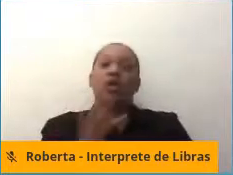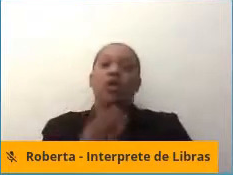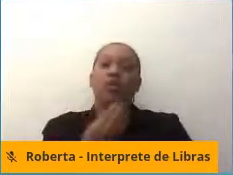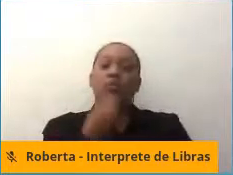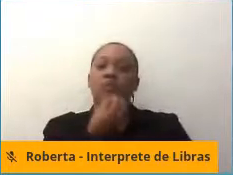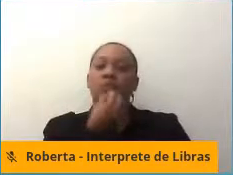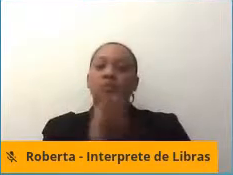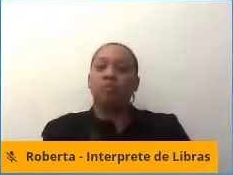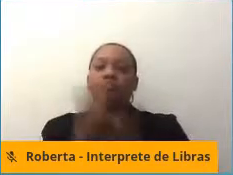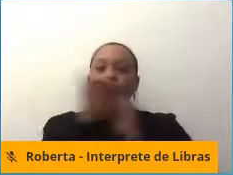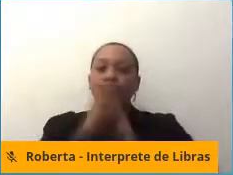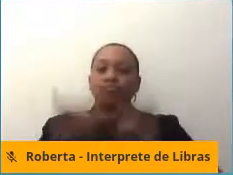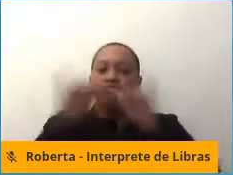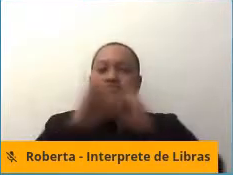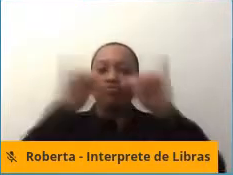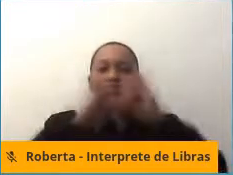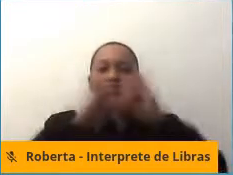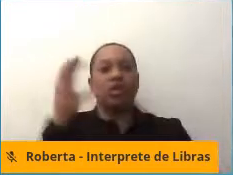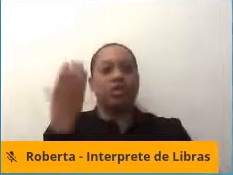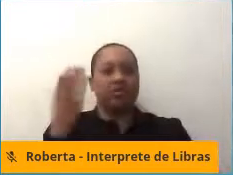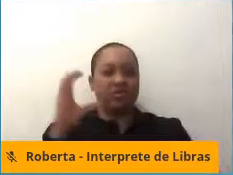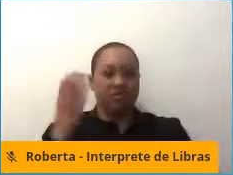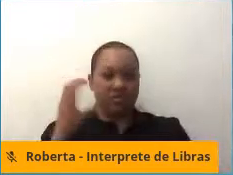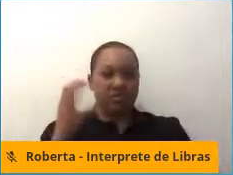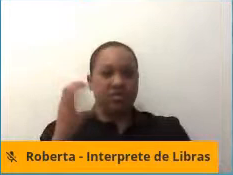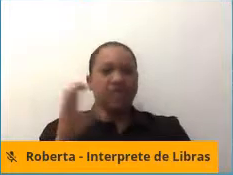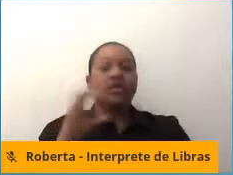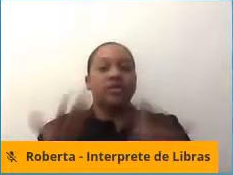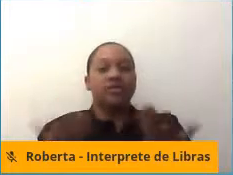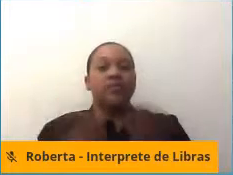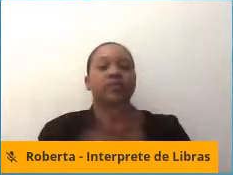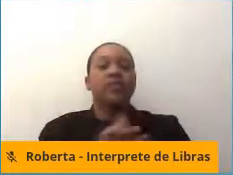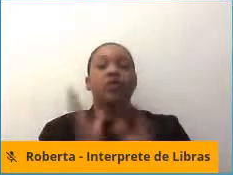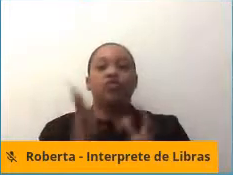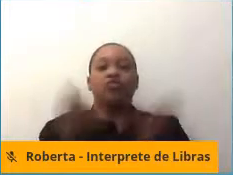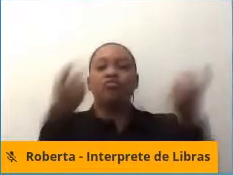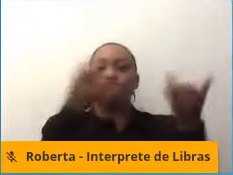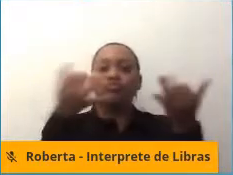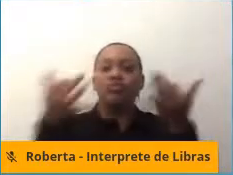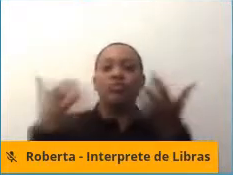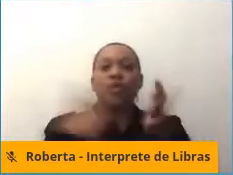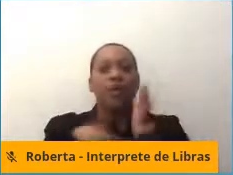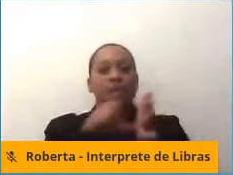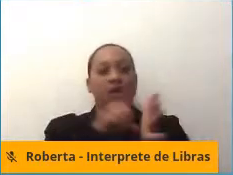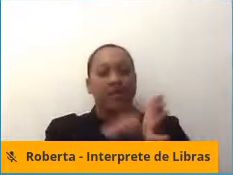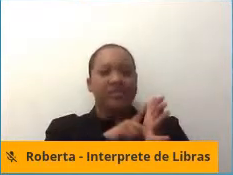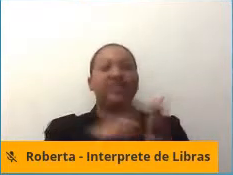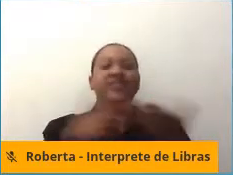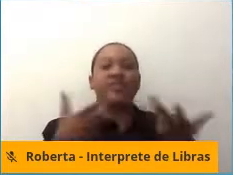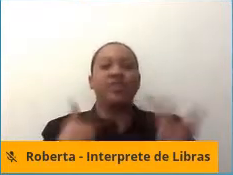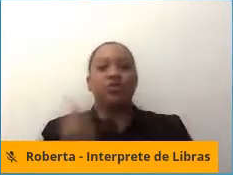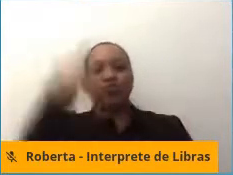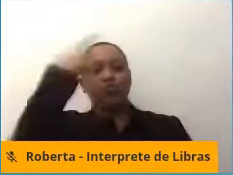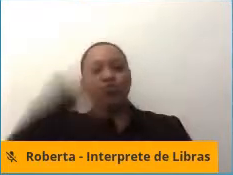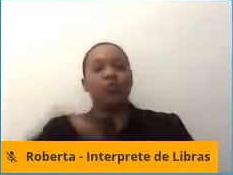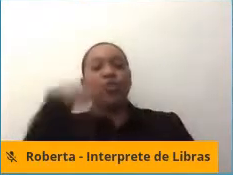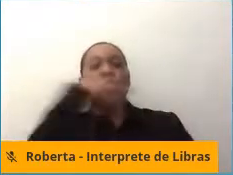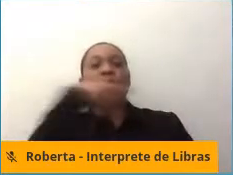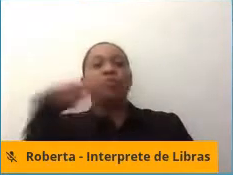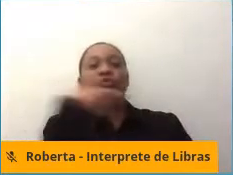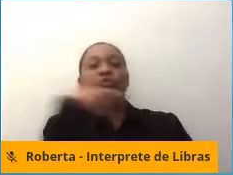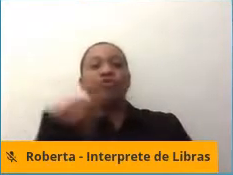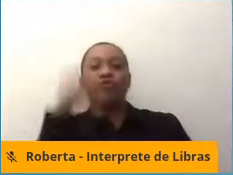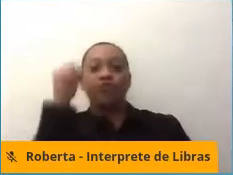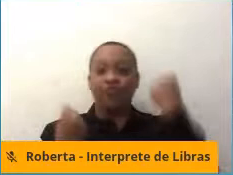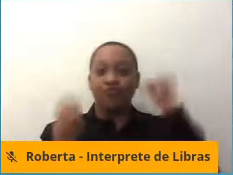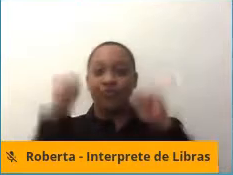né? E como foi dito mais cedo, eu sou professor de física, eu sou do Instituto de Física da UFAL, né? E